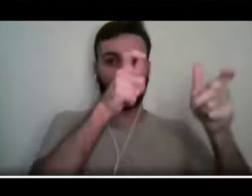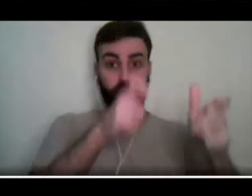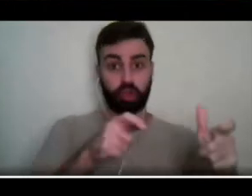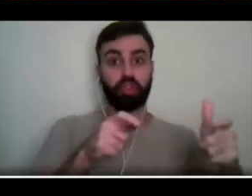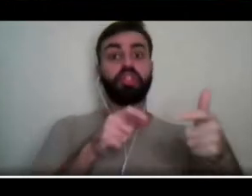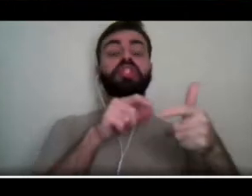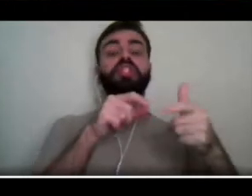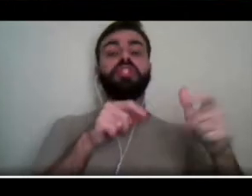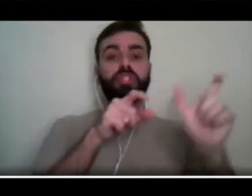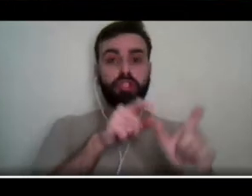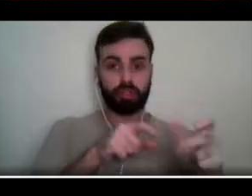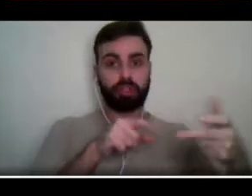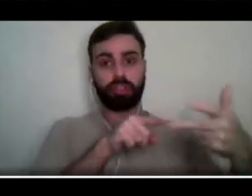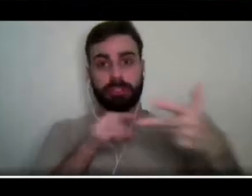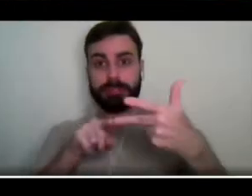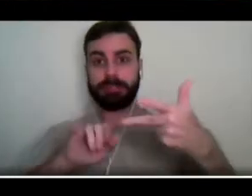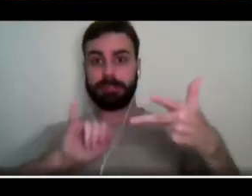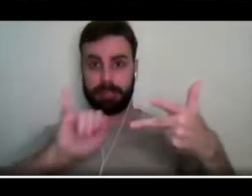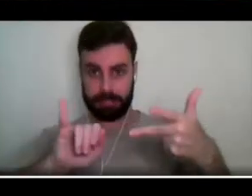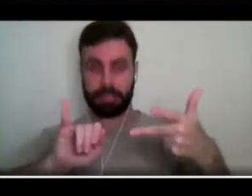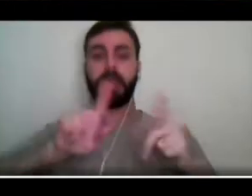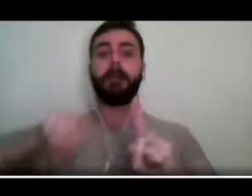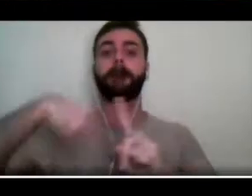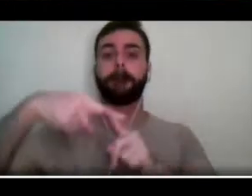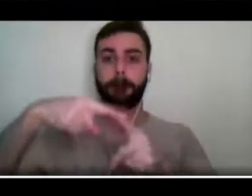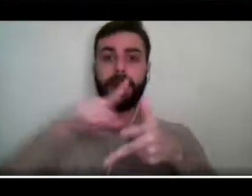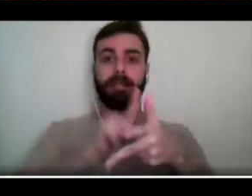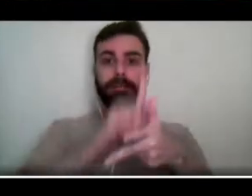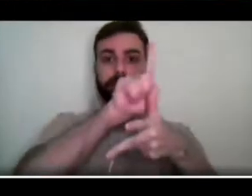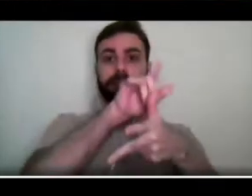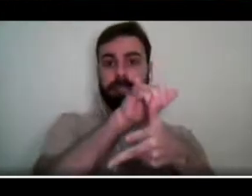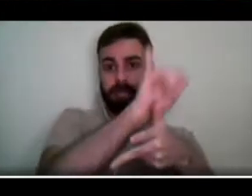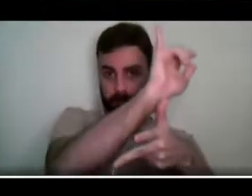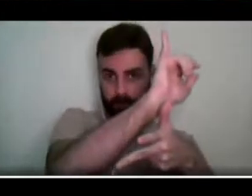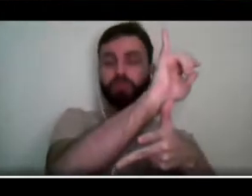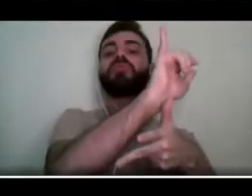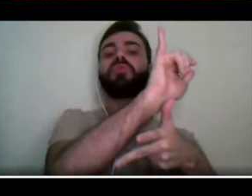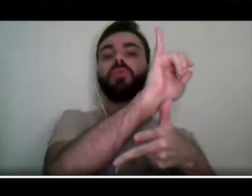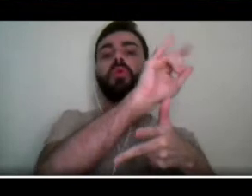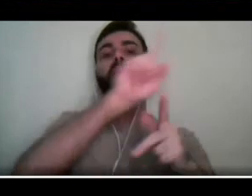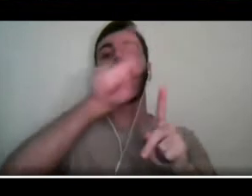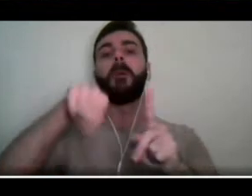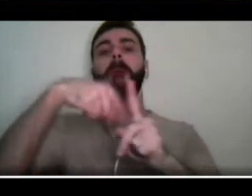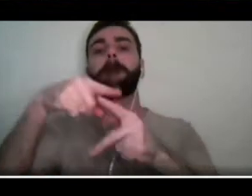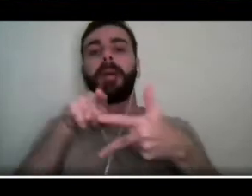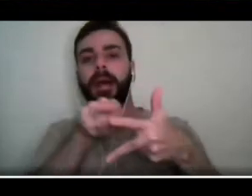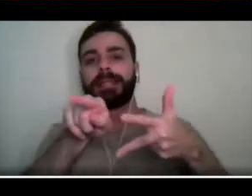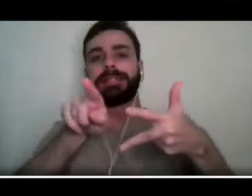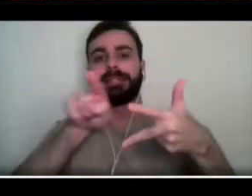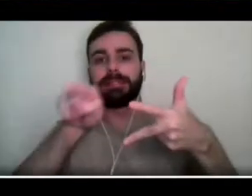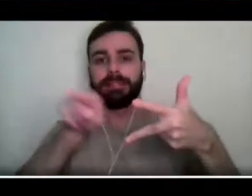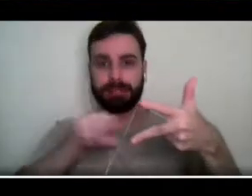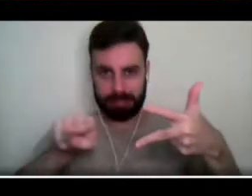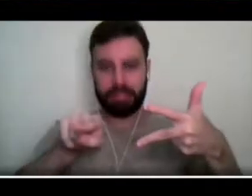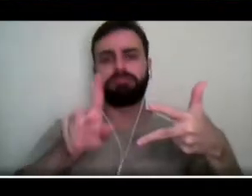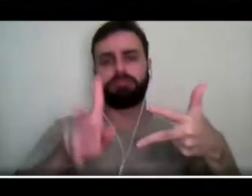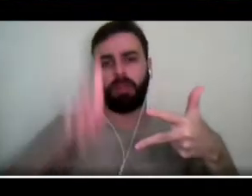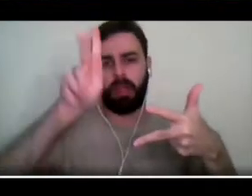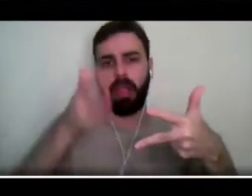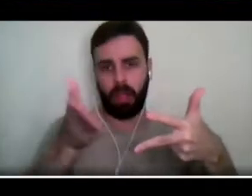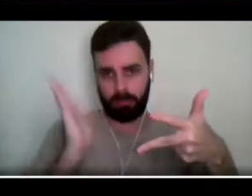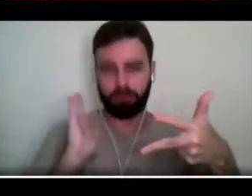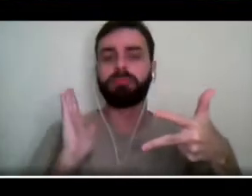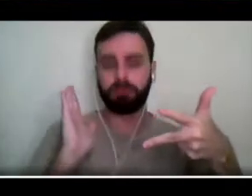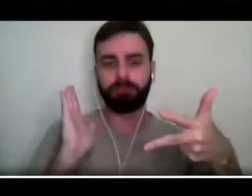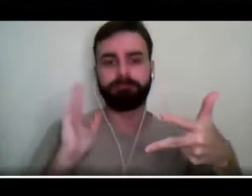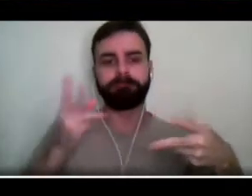na direção I, mais uma posição em Y na direção J, mais uma posição Z na direção K,